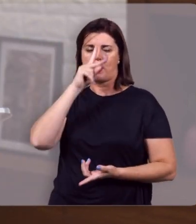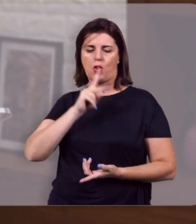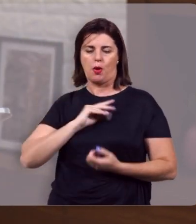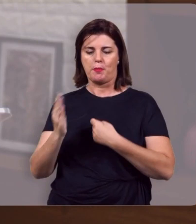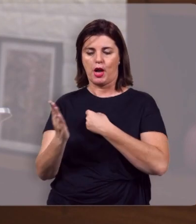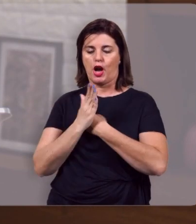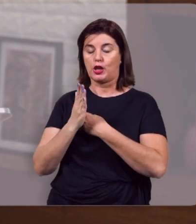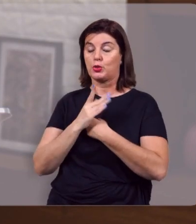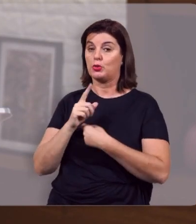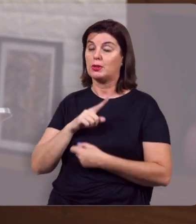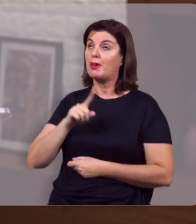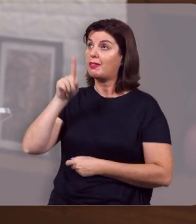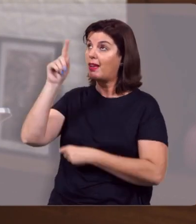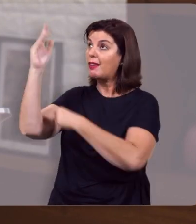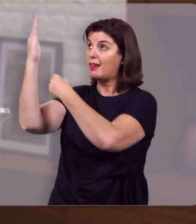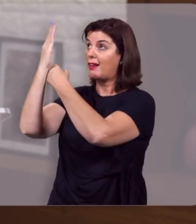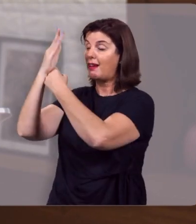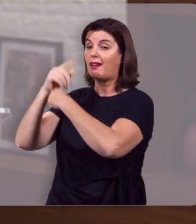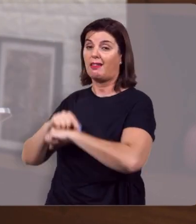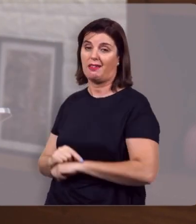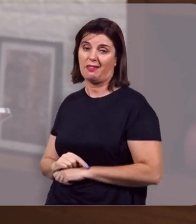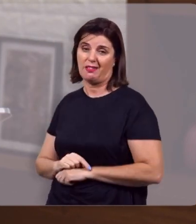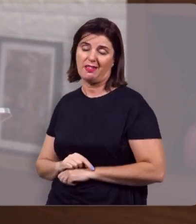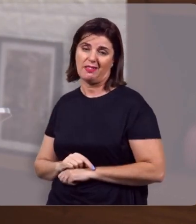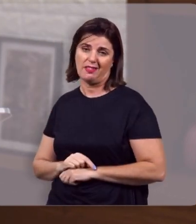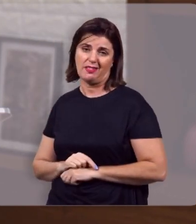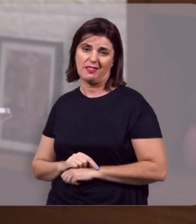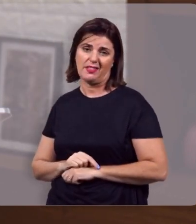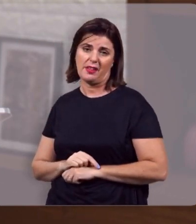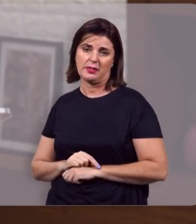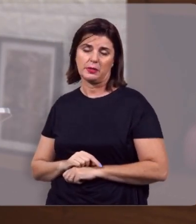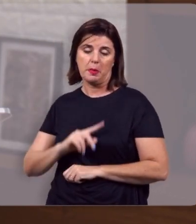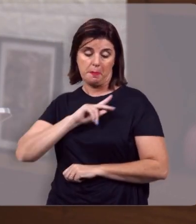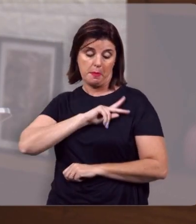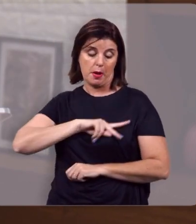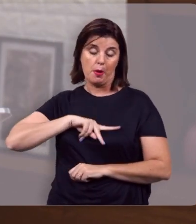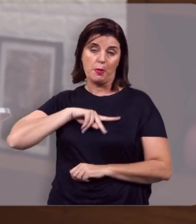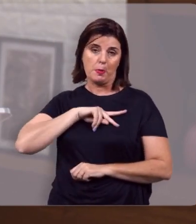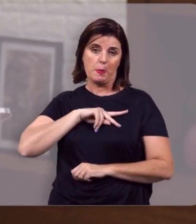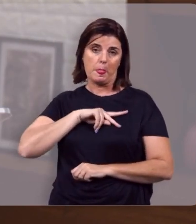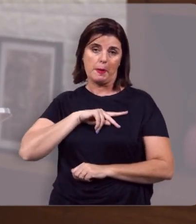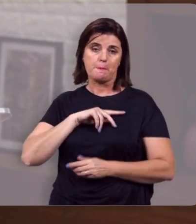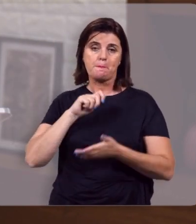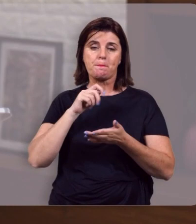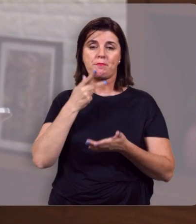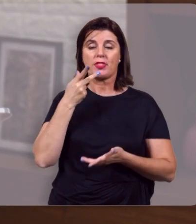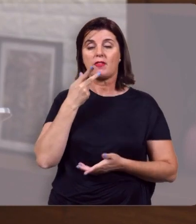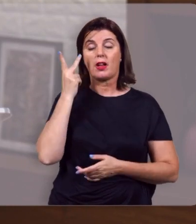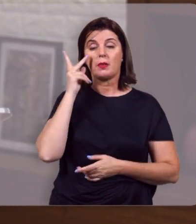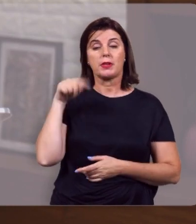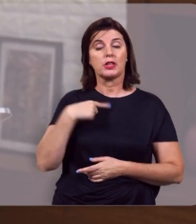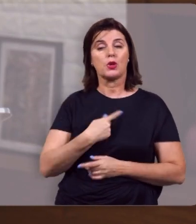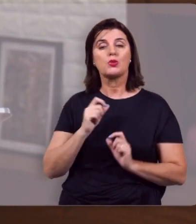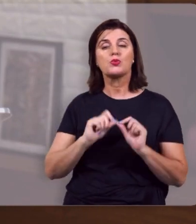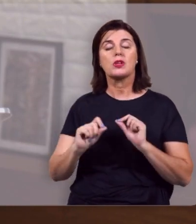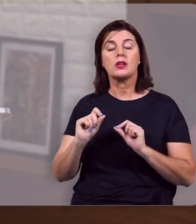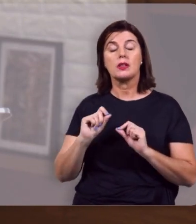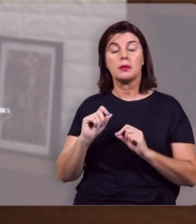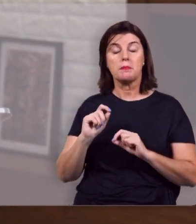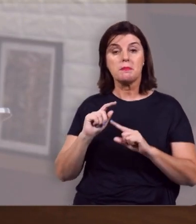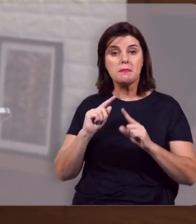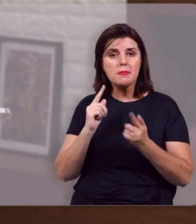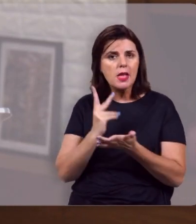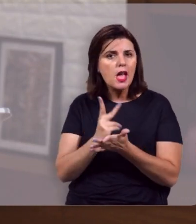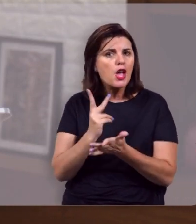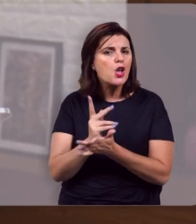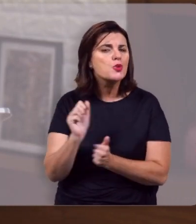de autoajuda, mas de ajuda do alto. O apóstolo Paulo vai nos dizer que apesar das